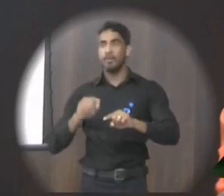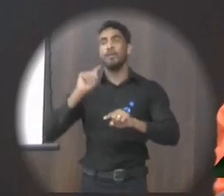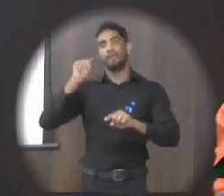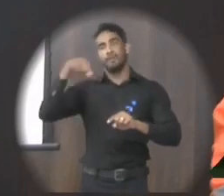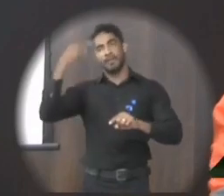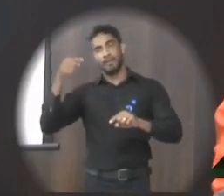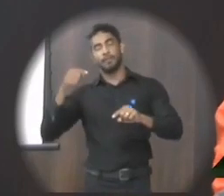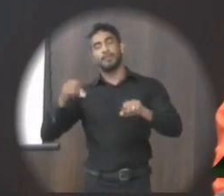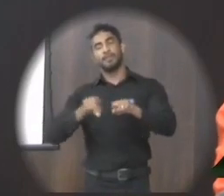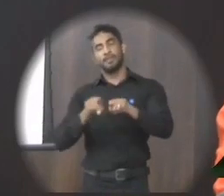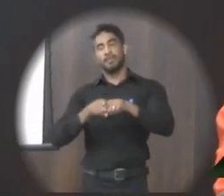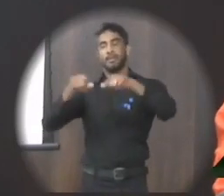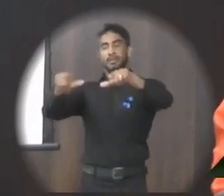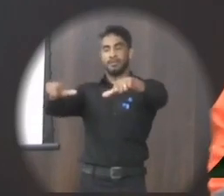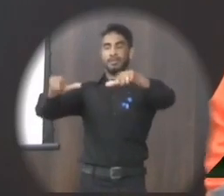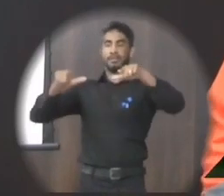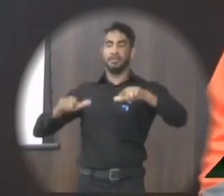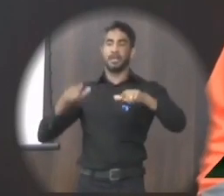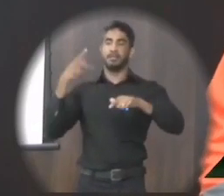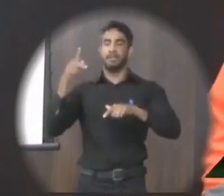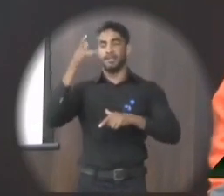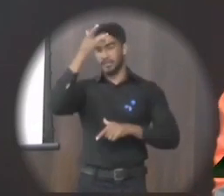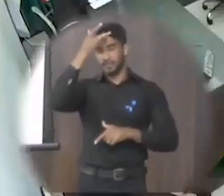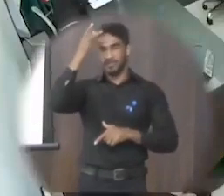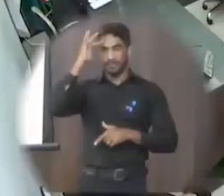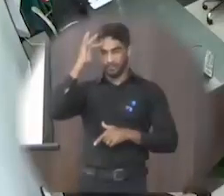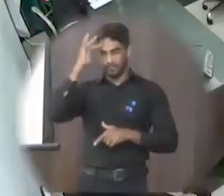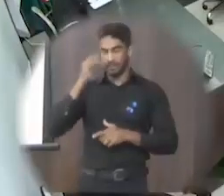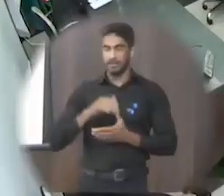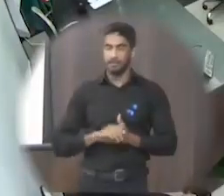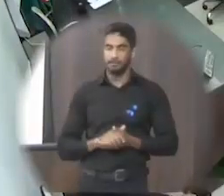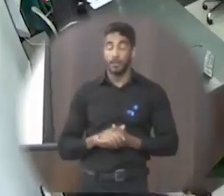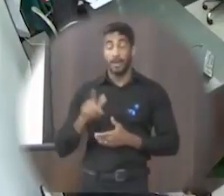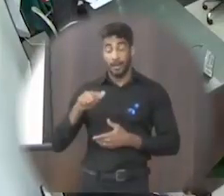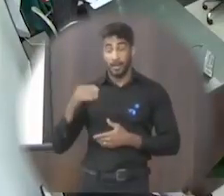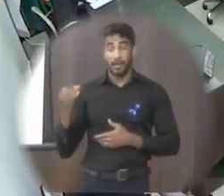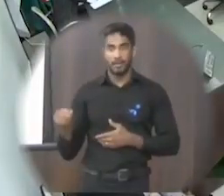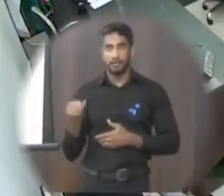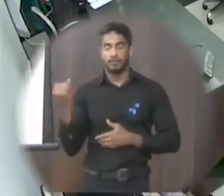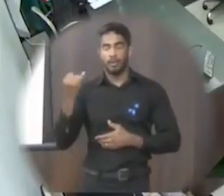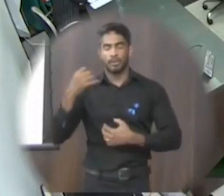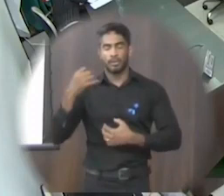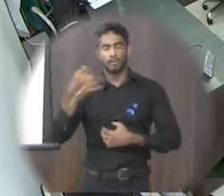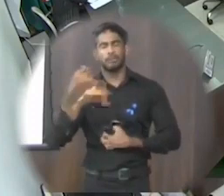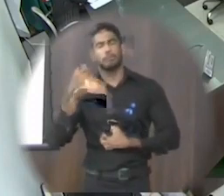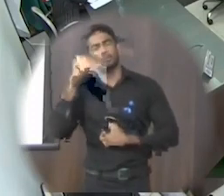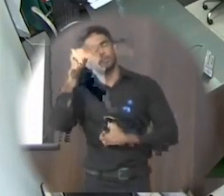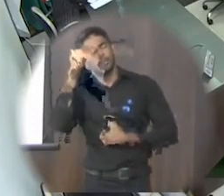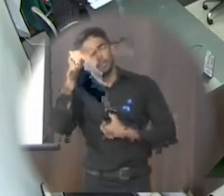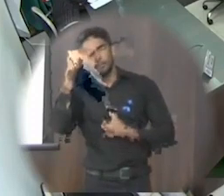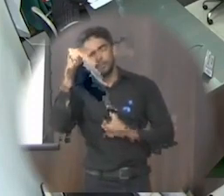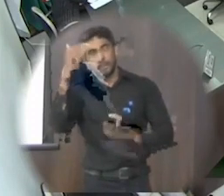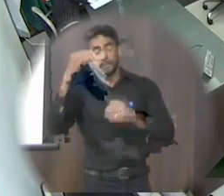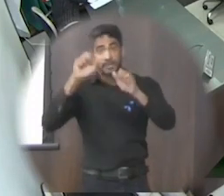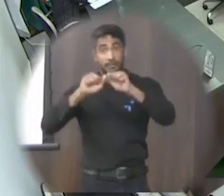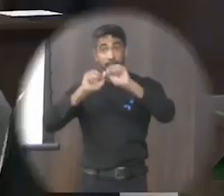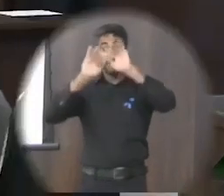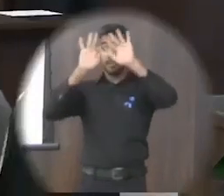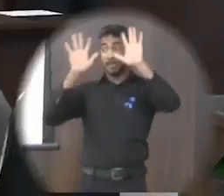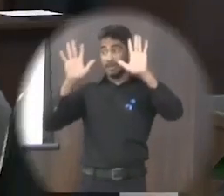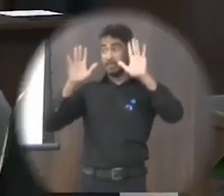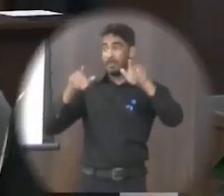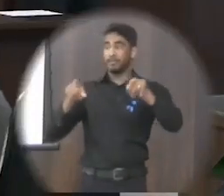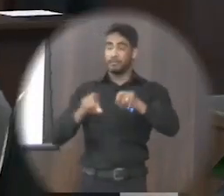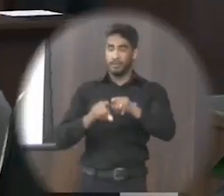posteriormente certificamos esses brigadistas. É muito importante, eu fico muito agradecido pelos esclarecimentos e desde